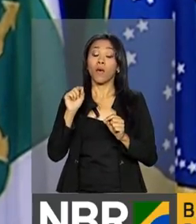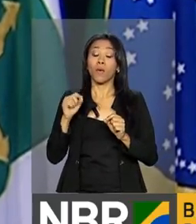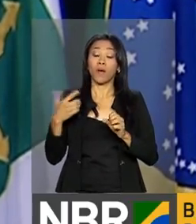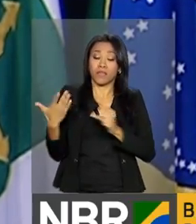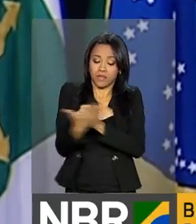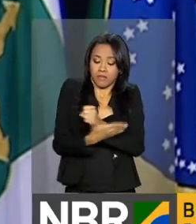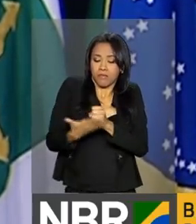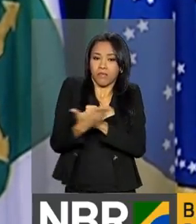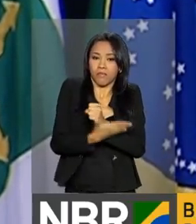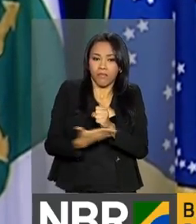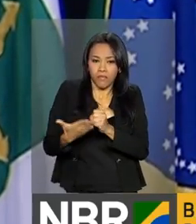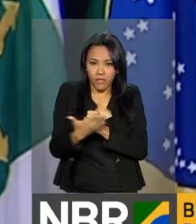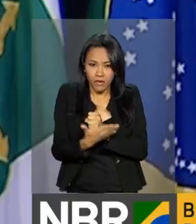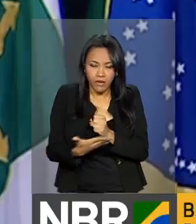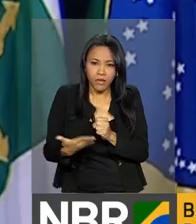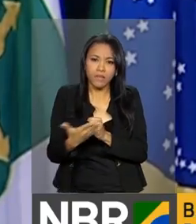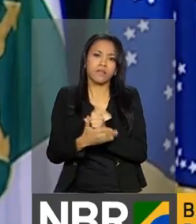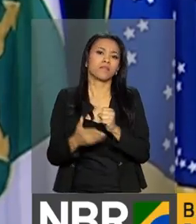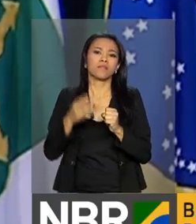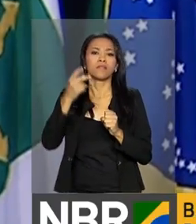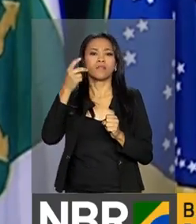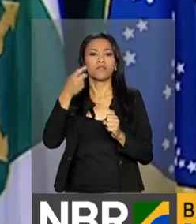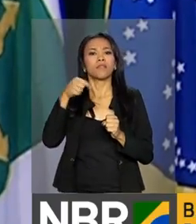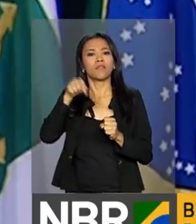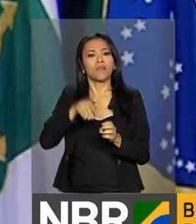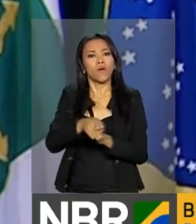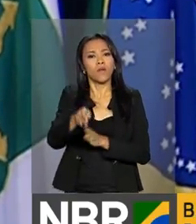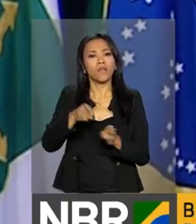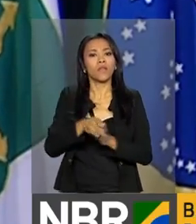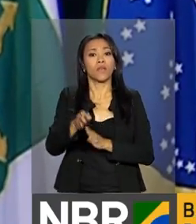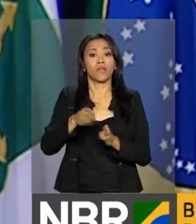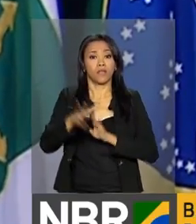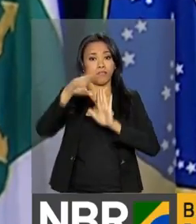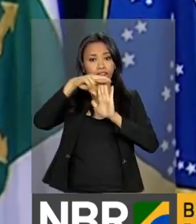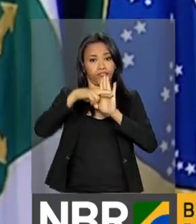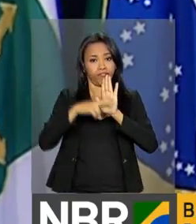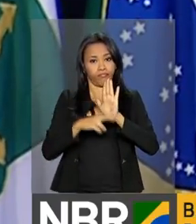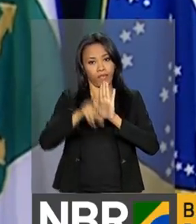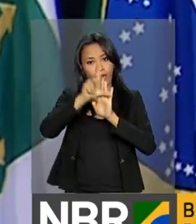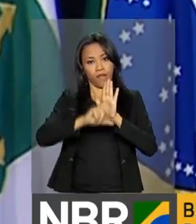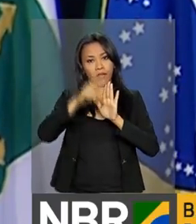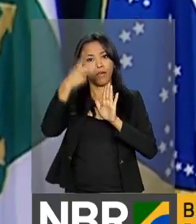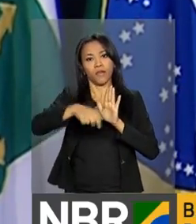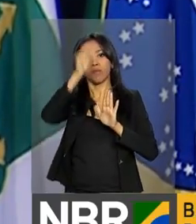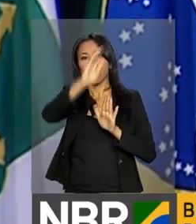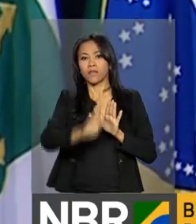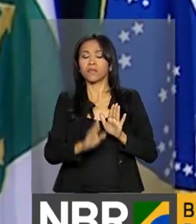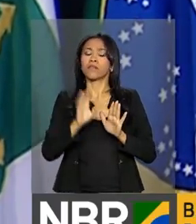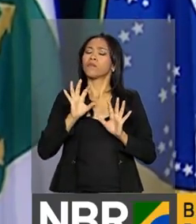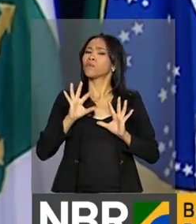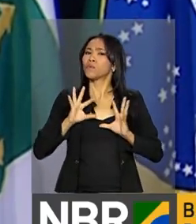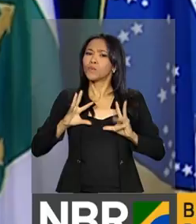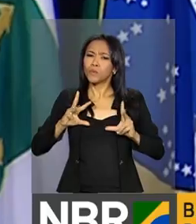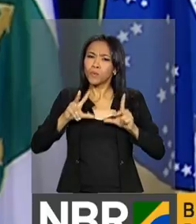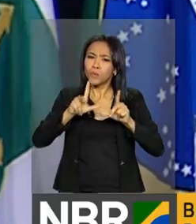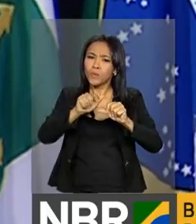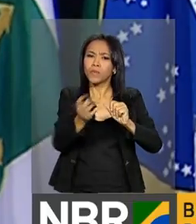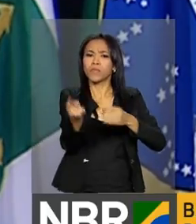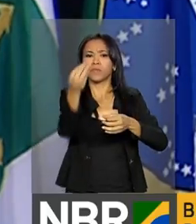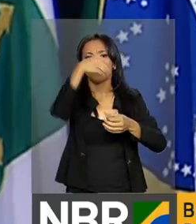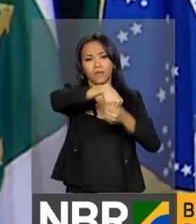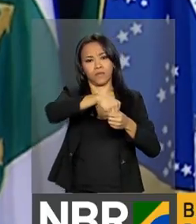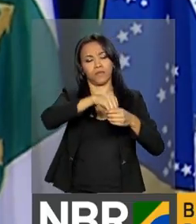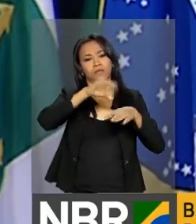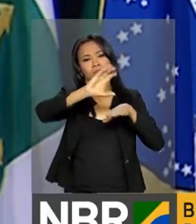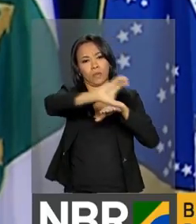regentes do nosso país todos eles encartados na constituição